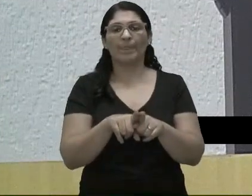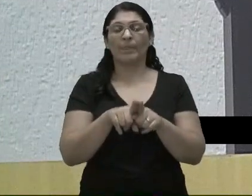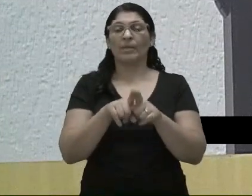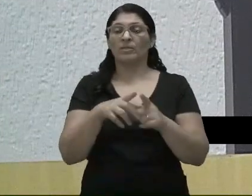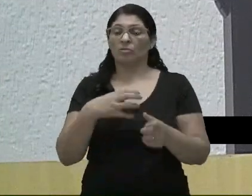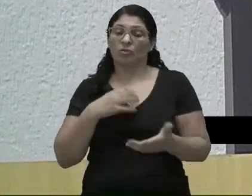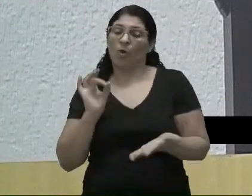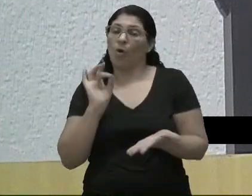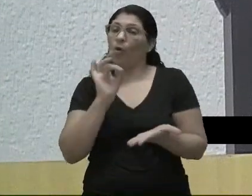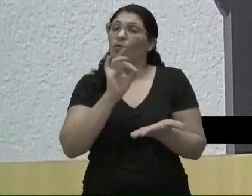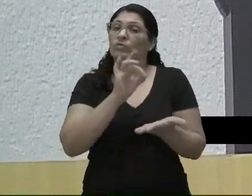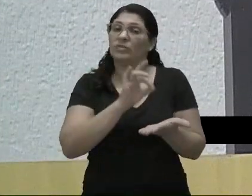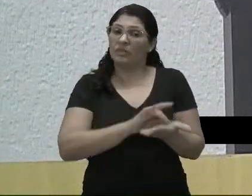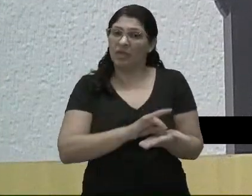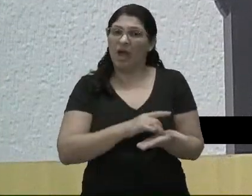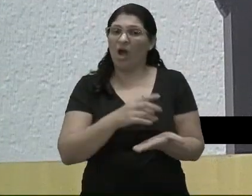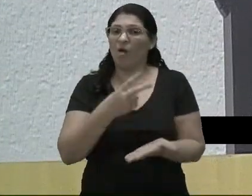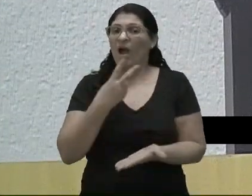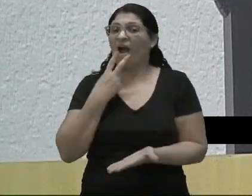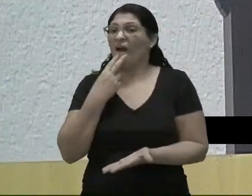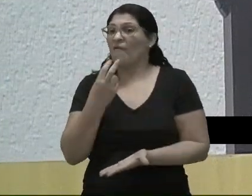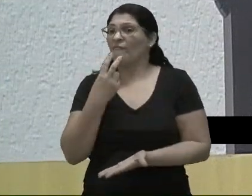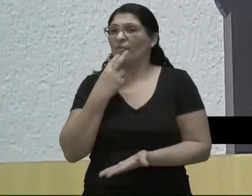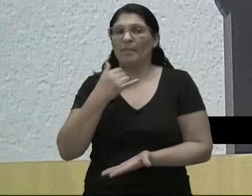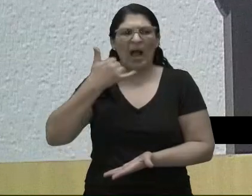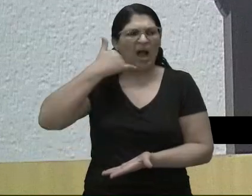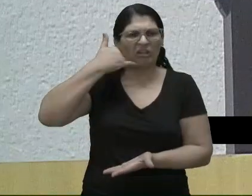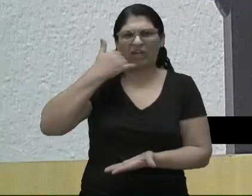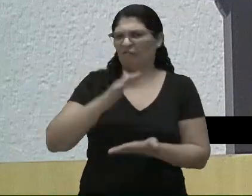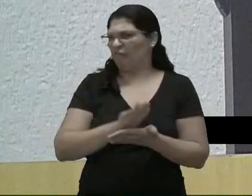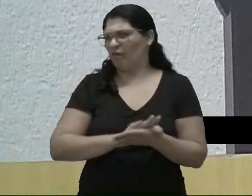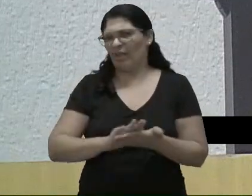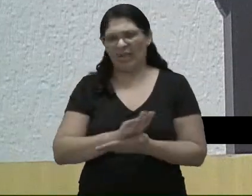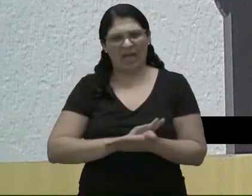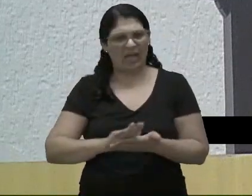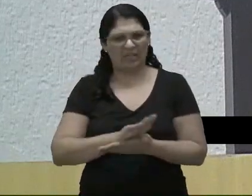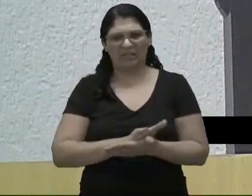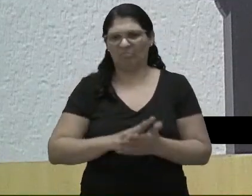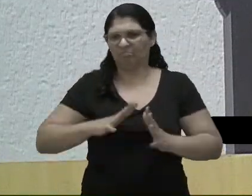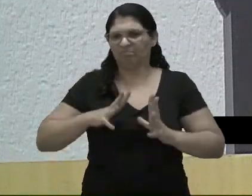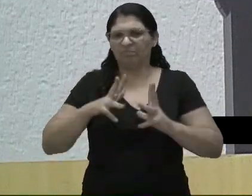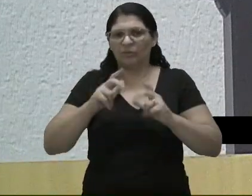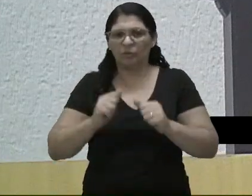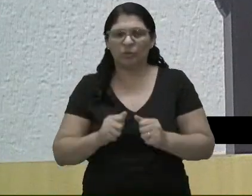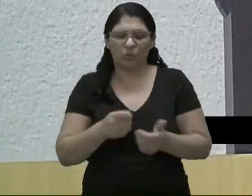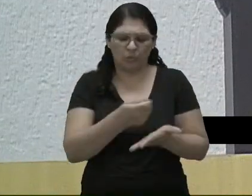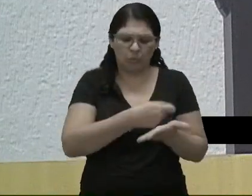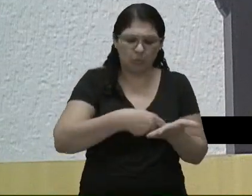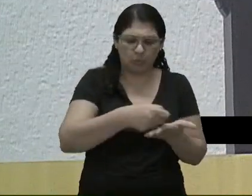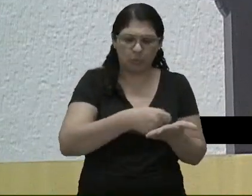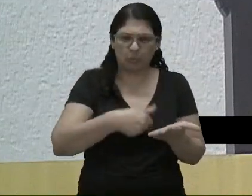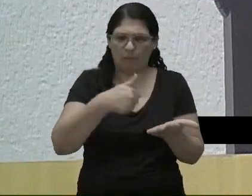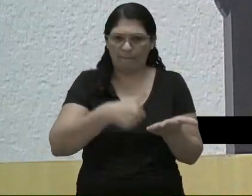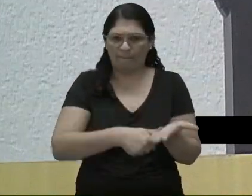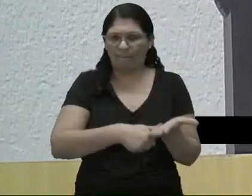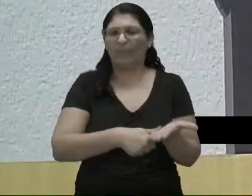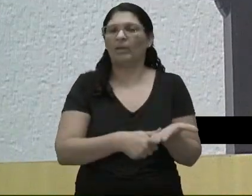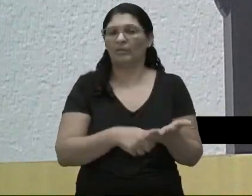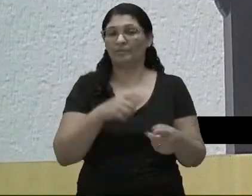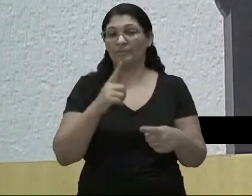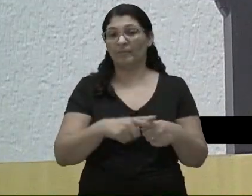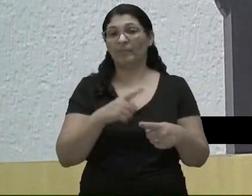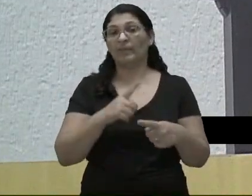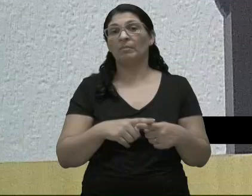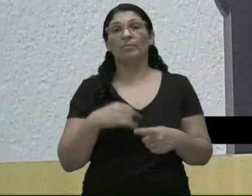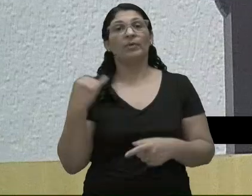oficial, nada verbal, nada por telefone, sempre tudo muito transparente, porque isso vem fazer parte